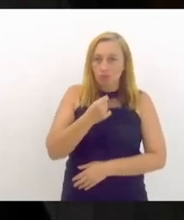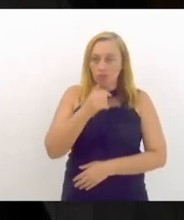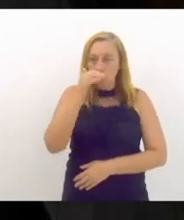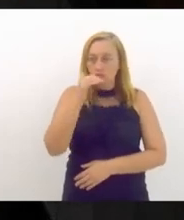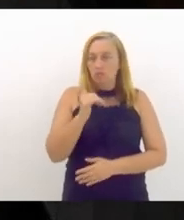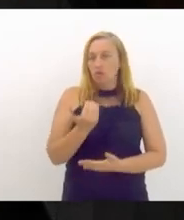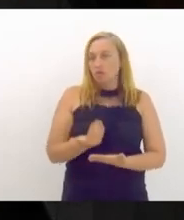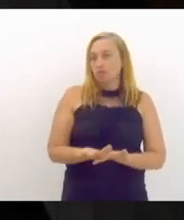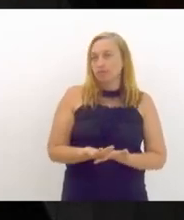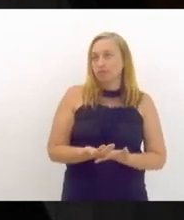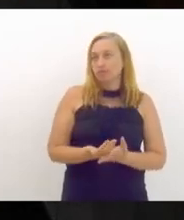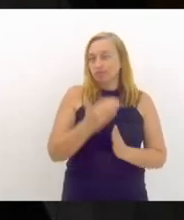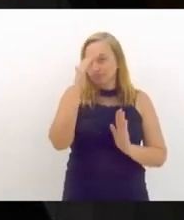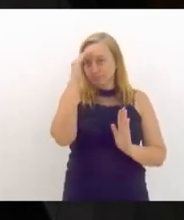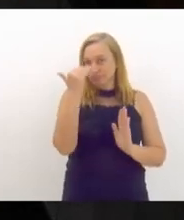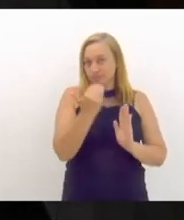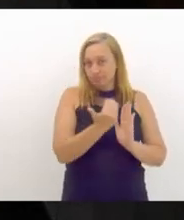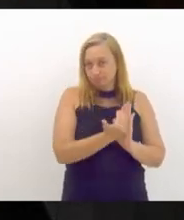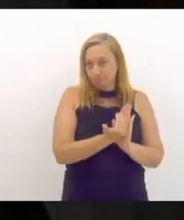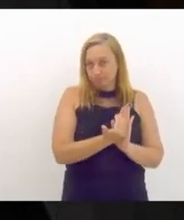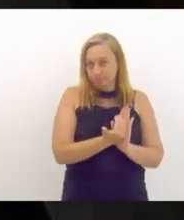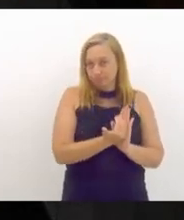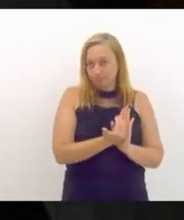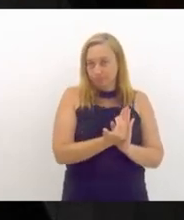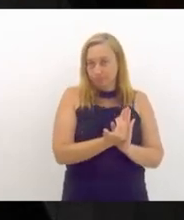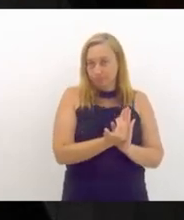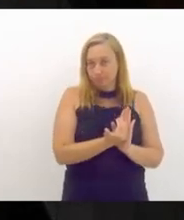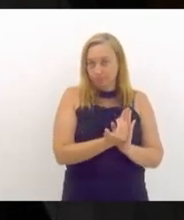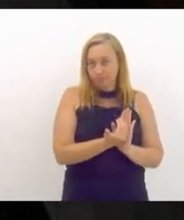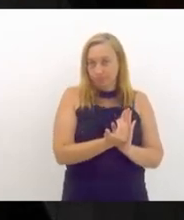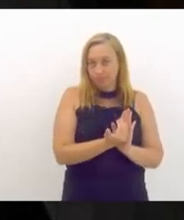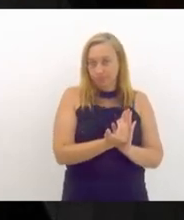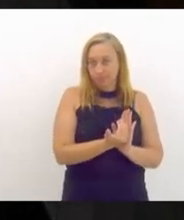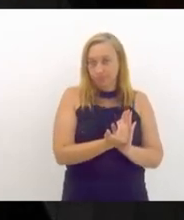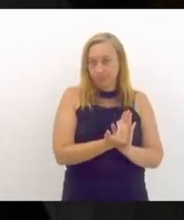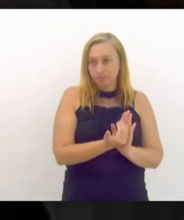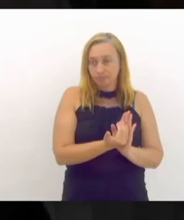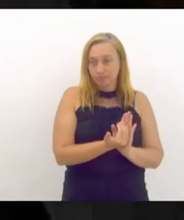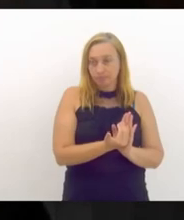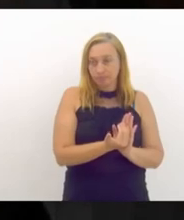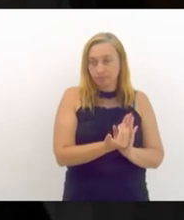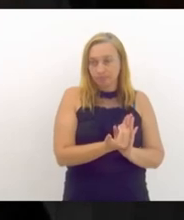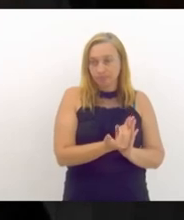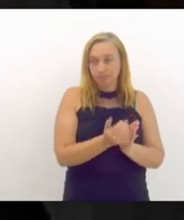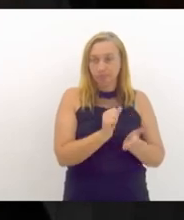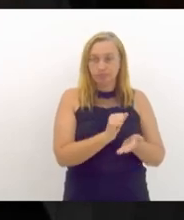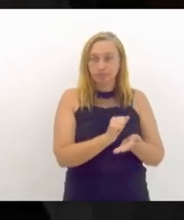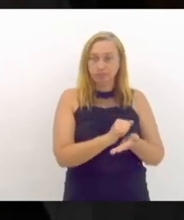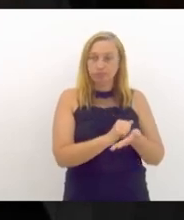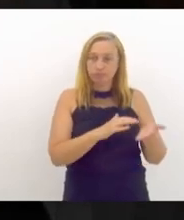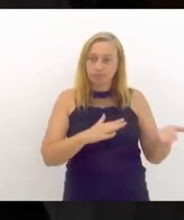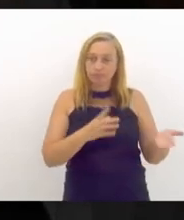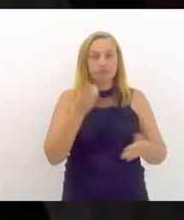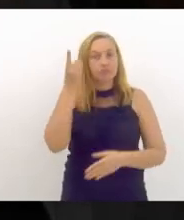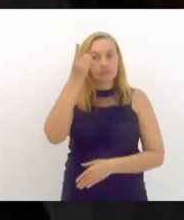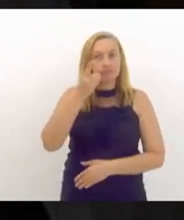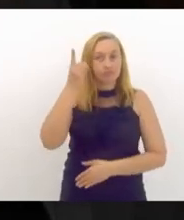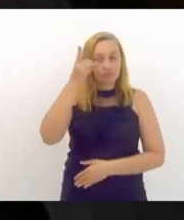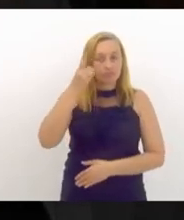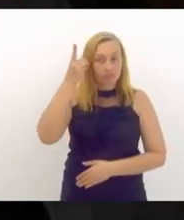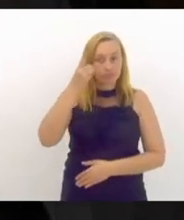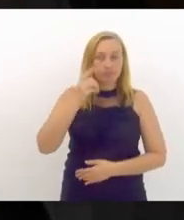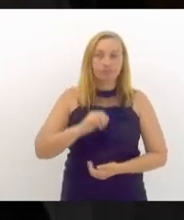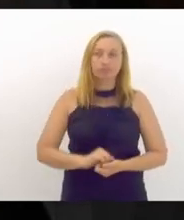um preceito das atribuições dos deputados, que é emitir juízo